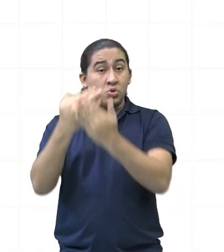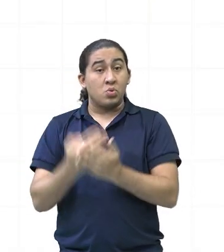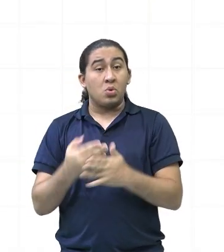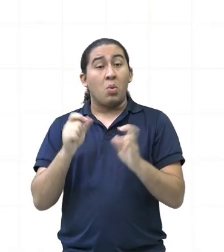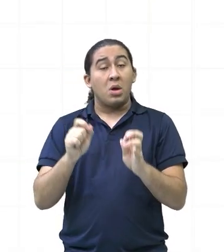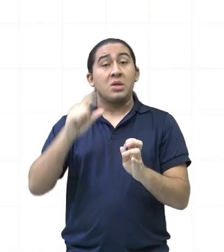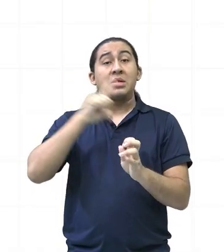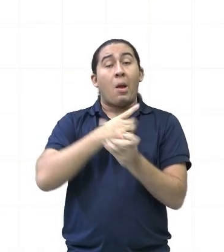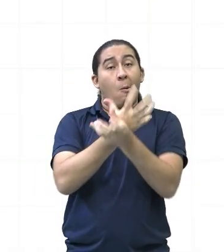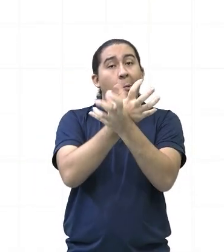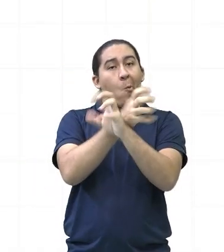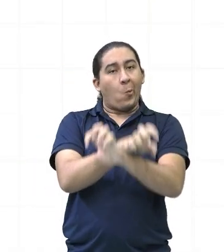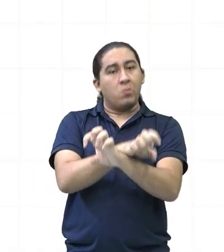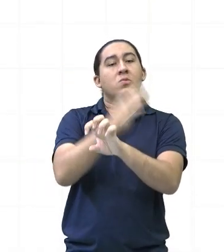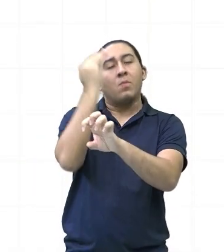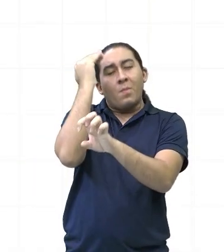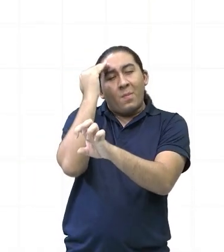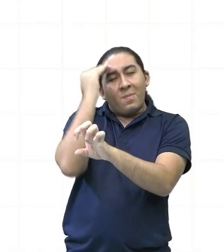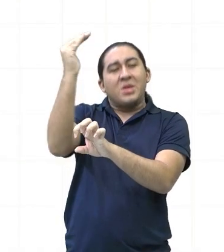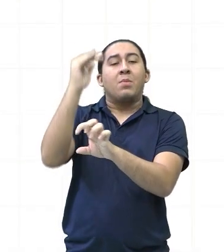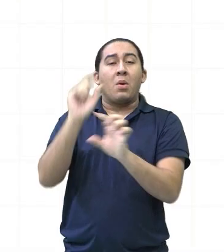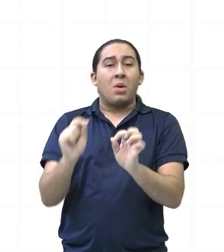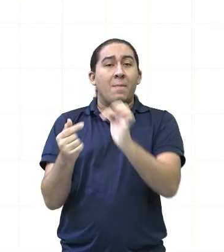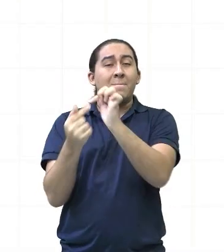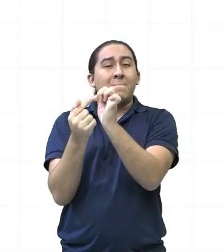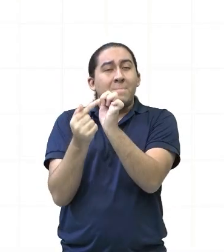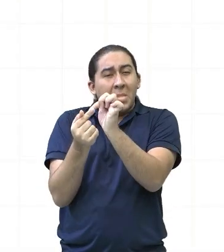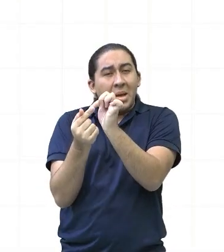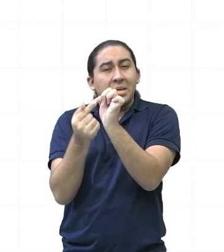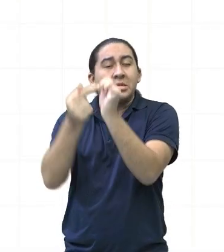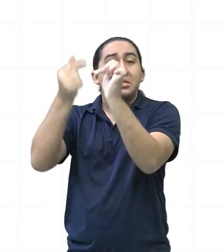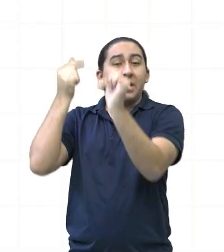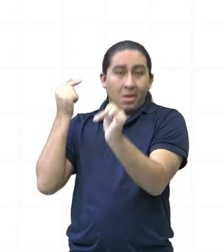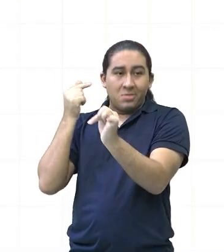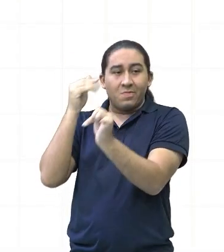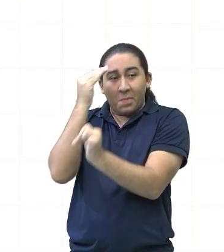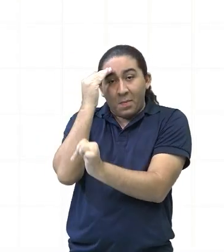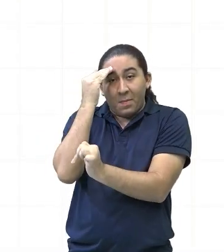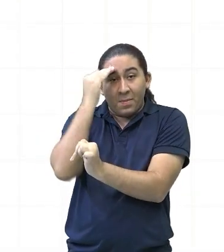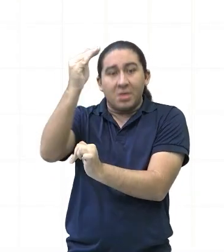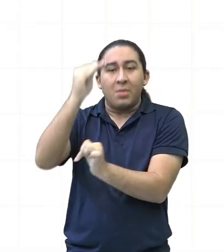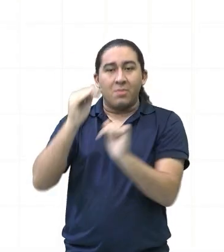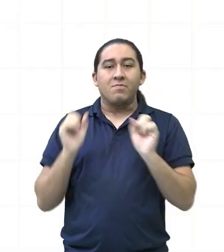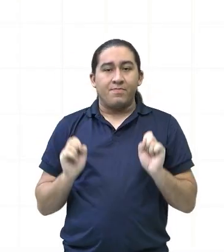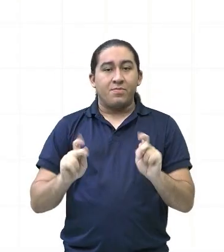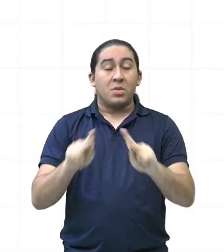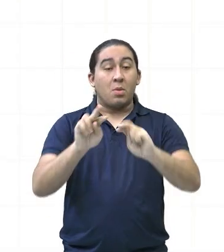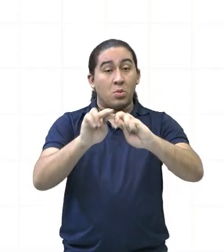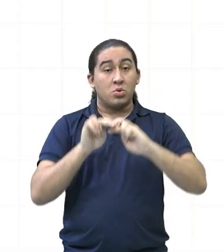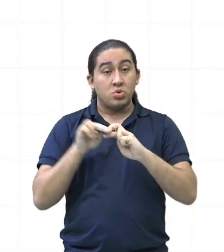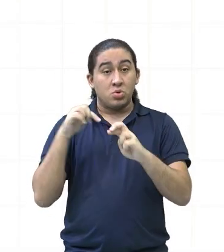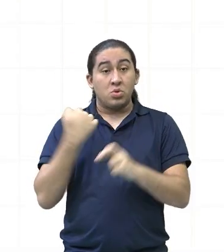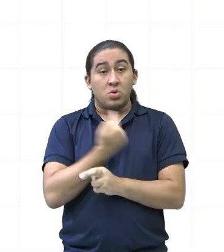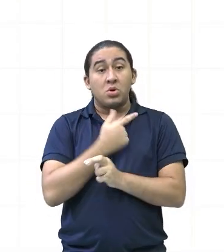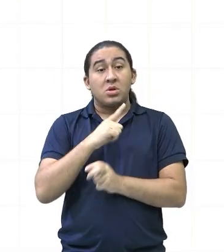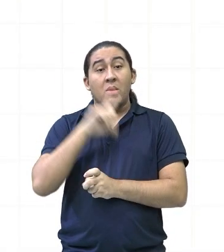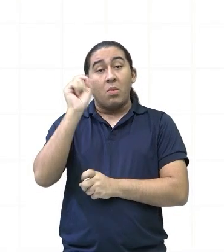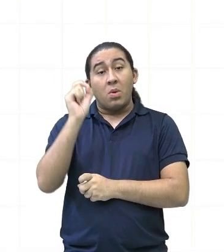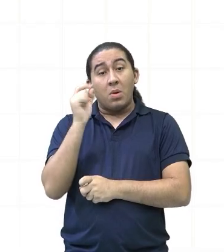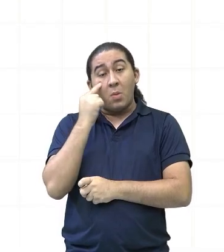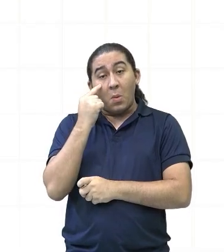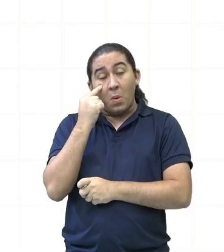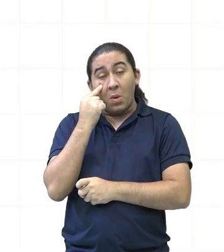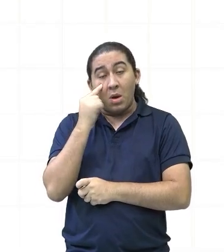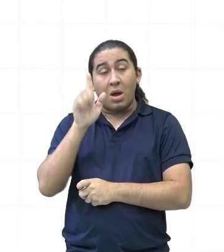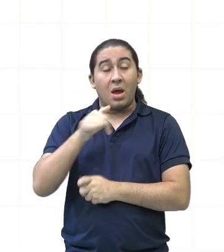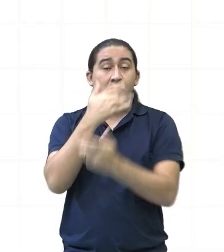fósseis, principalmente de eras geológicas passadas, tá? Então, por isso que a gente tem aí, não é mesmo, o estudo